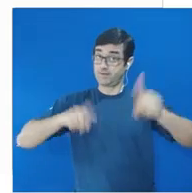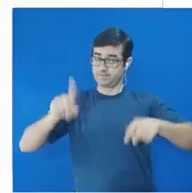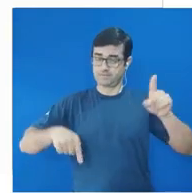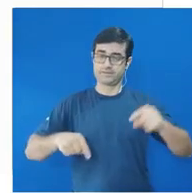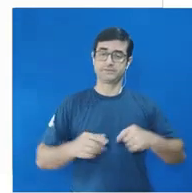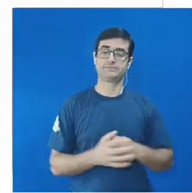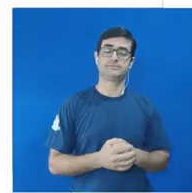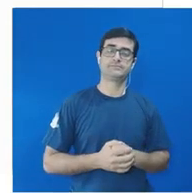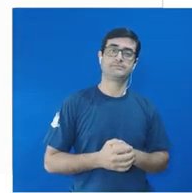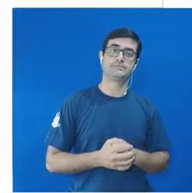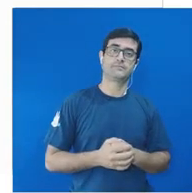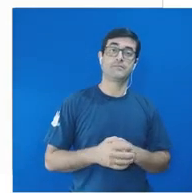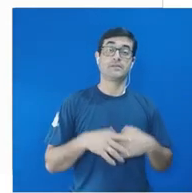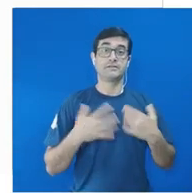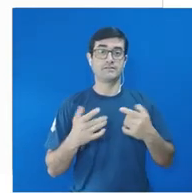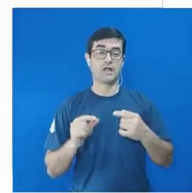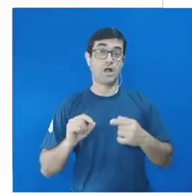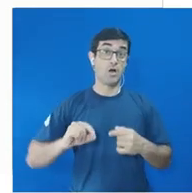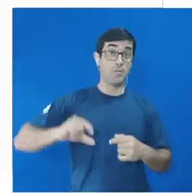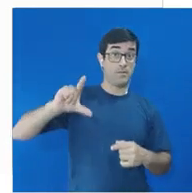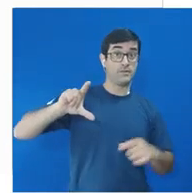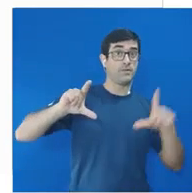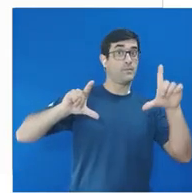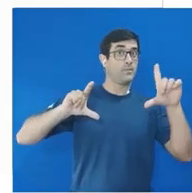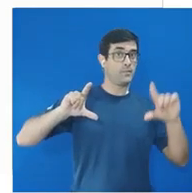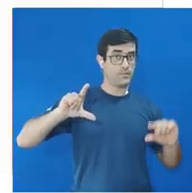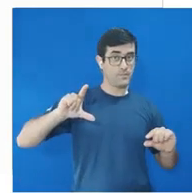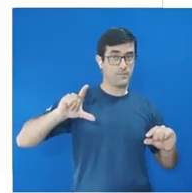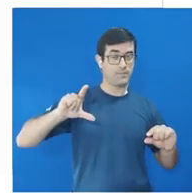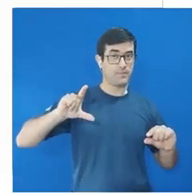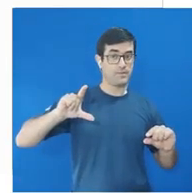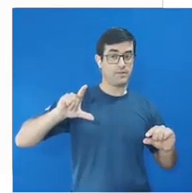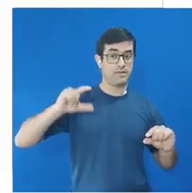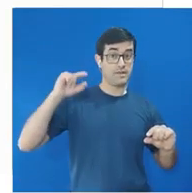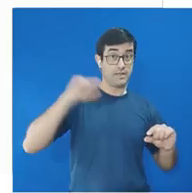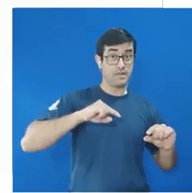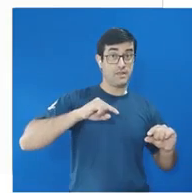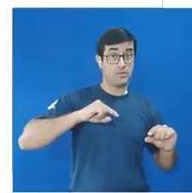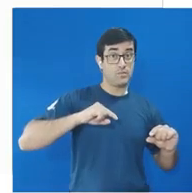outro tem que diminuir. Se eu aumento esse, o outro tem que